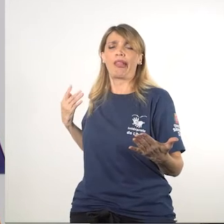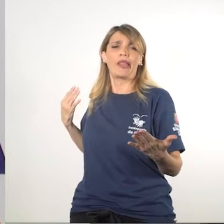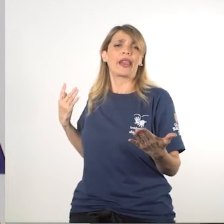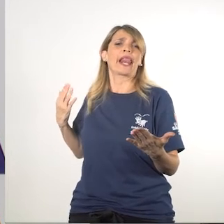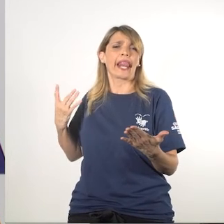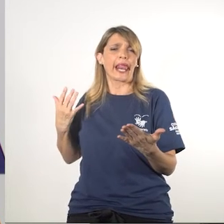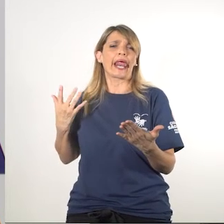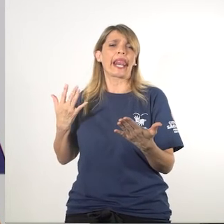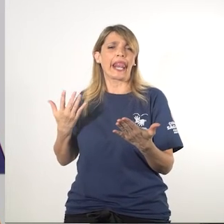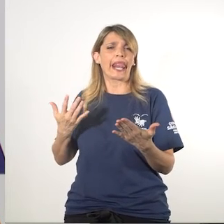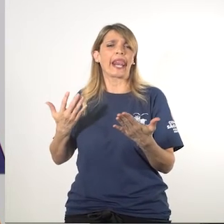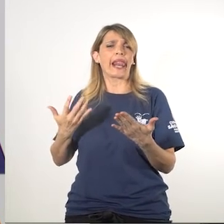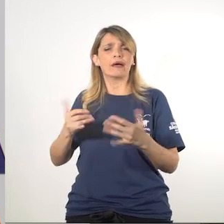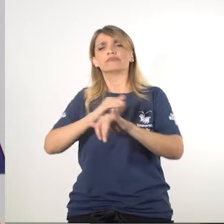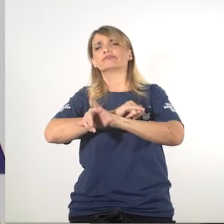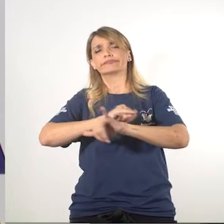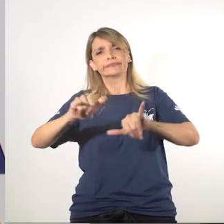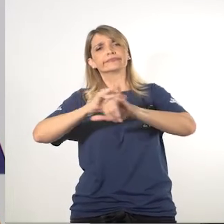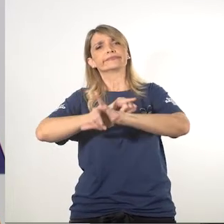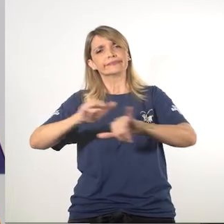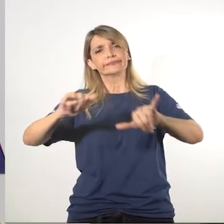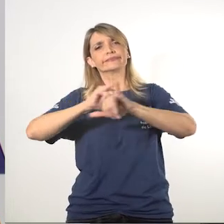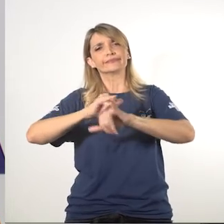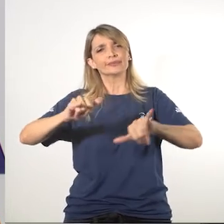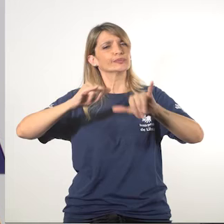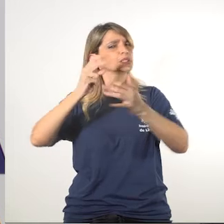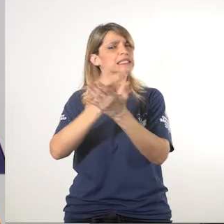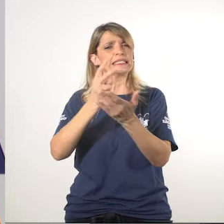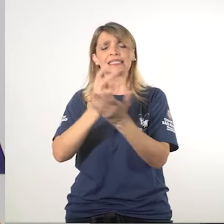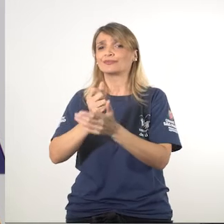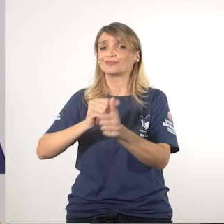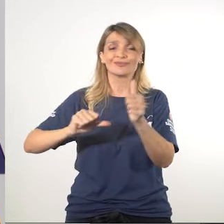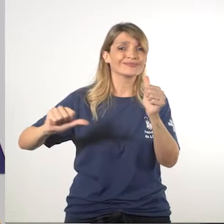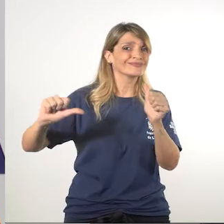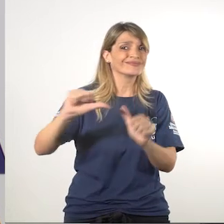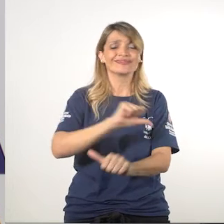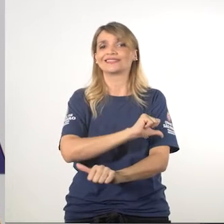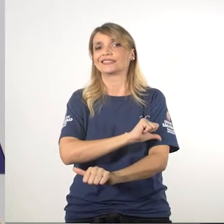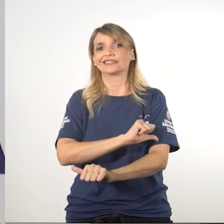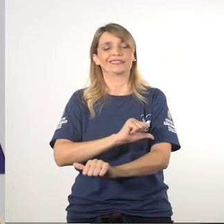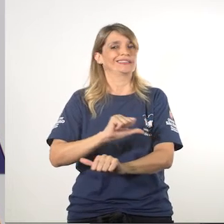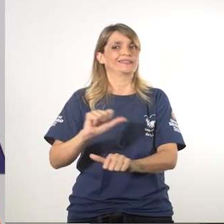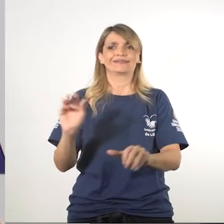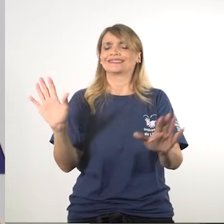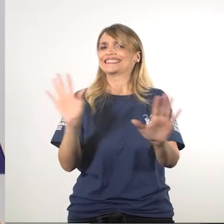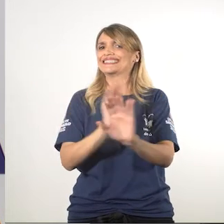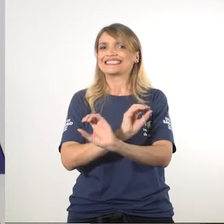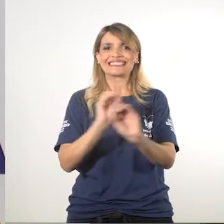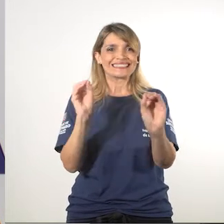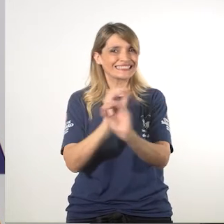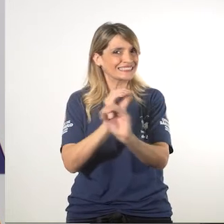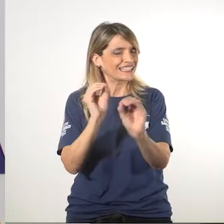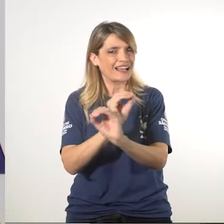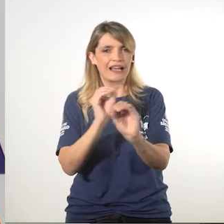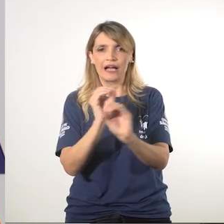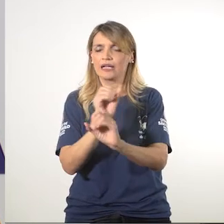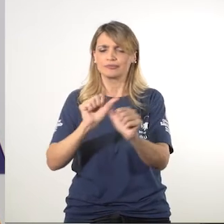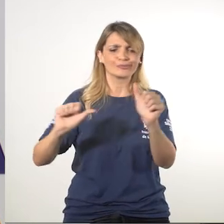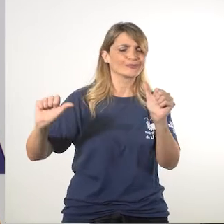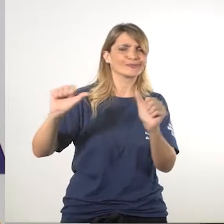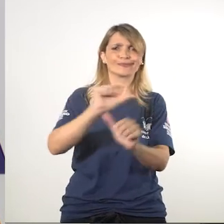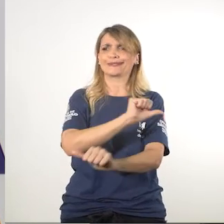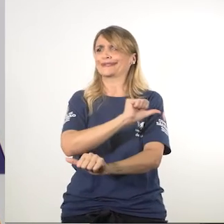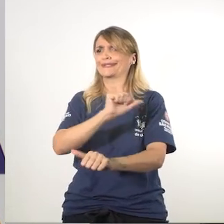inúmeras coletivas aqui. Não é nenhuma mudança de comportamento ou nenhuma mudança